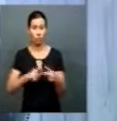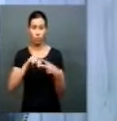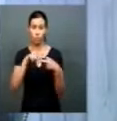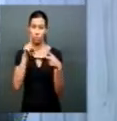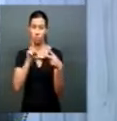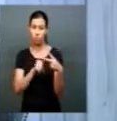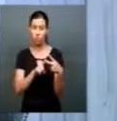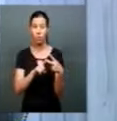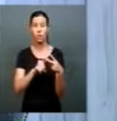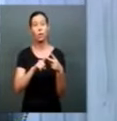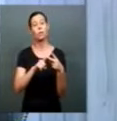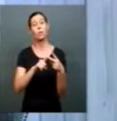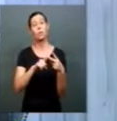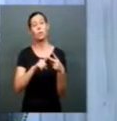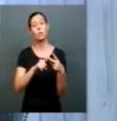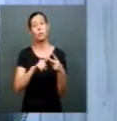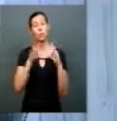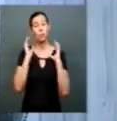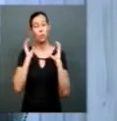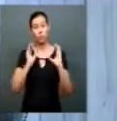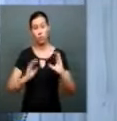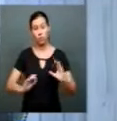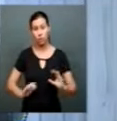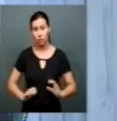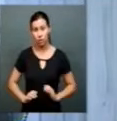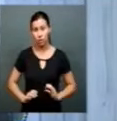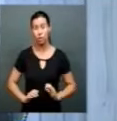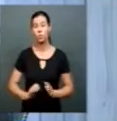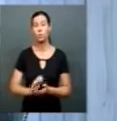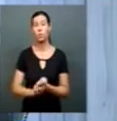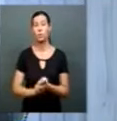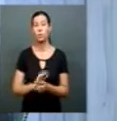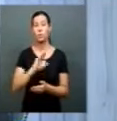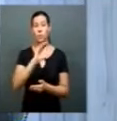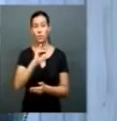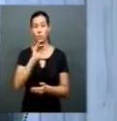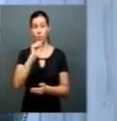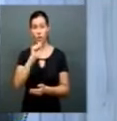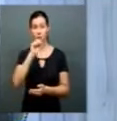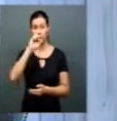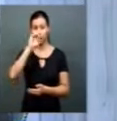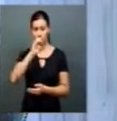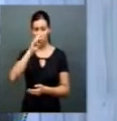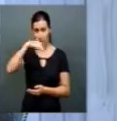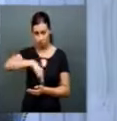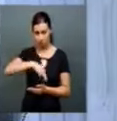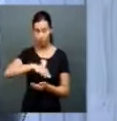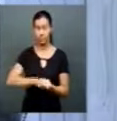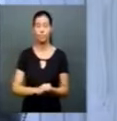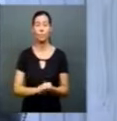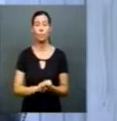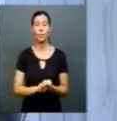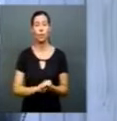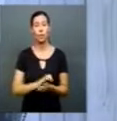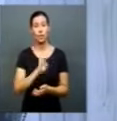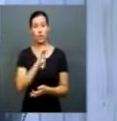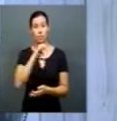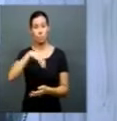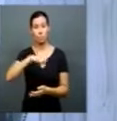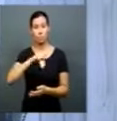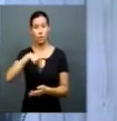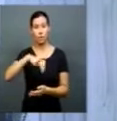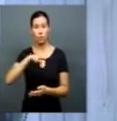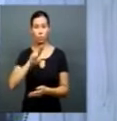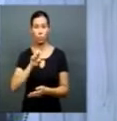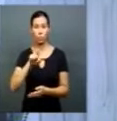são a coordenadora de gestão do Centro de Incubação de Atividades Empreendedoras da UFU, Manuela Botrel, e